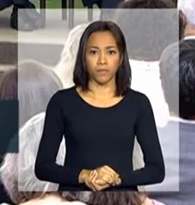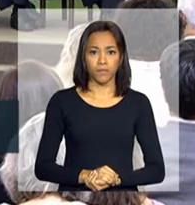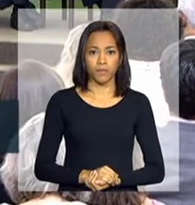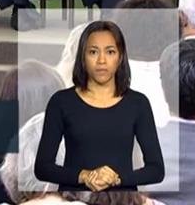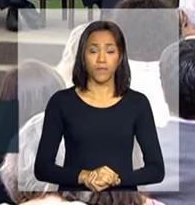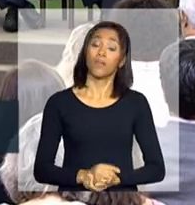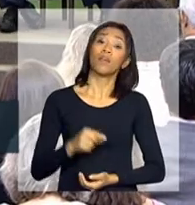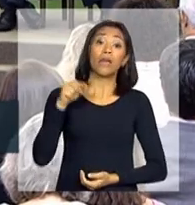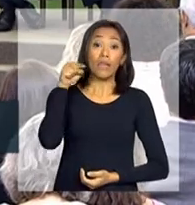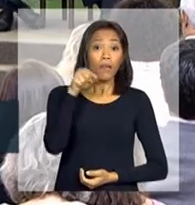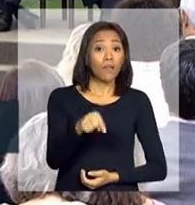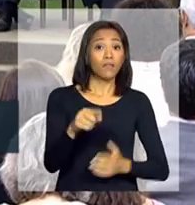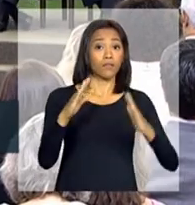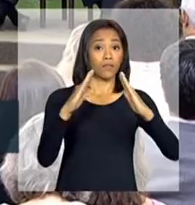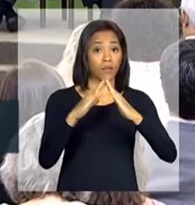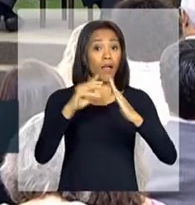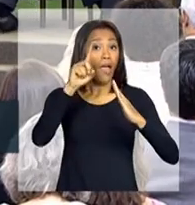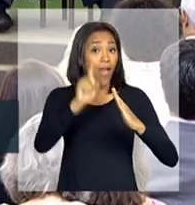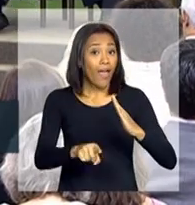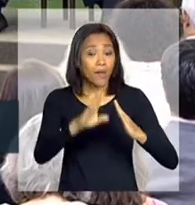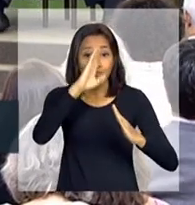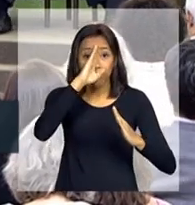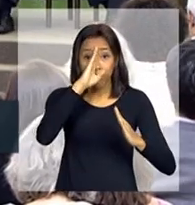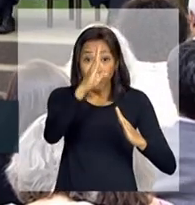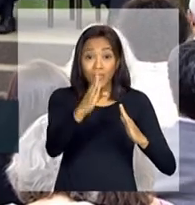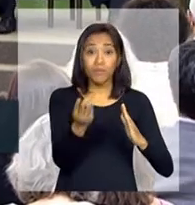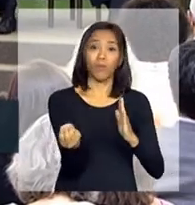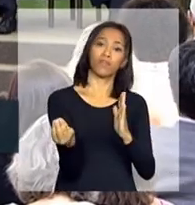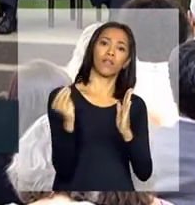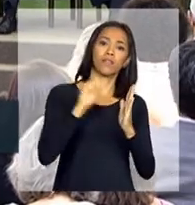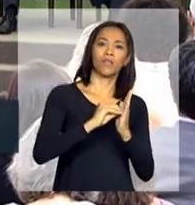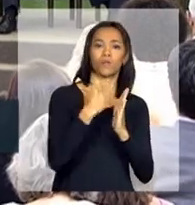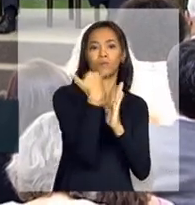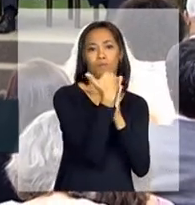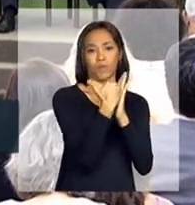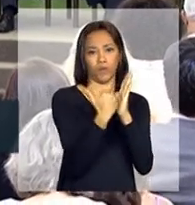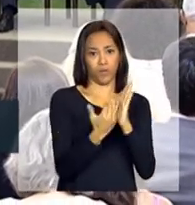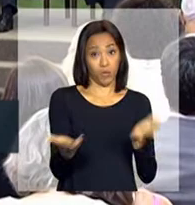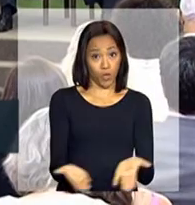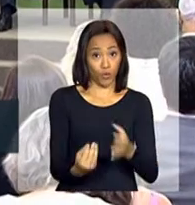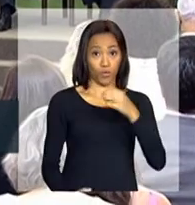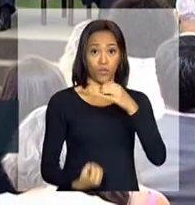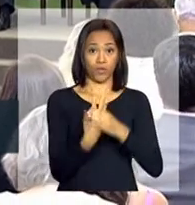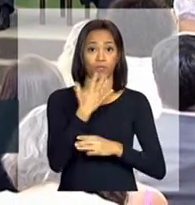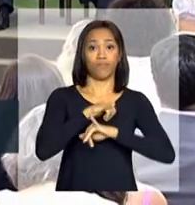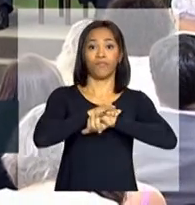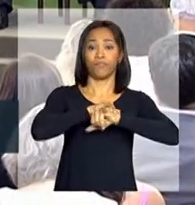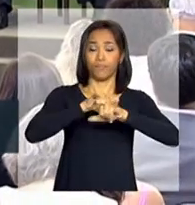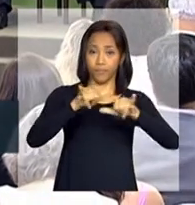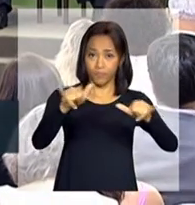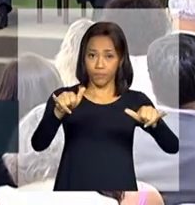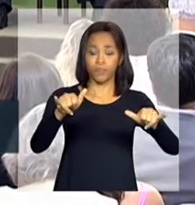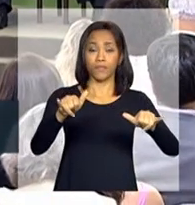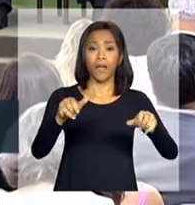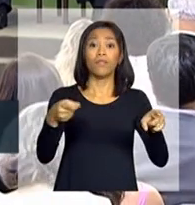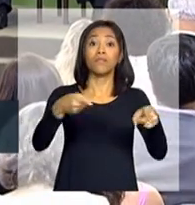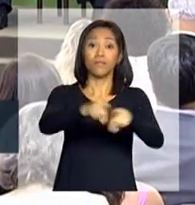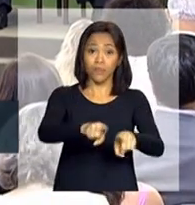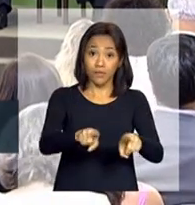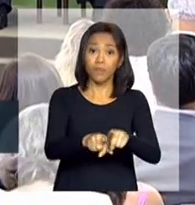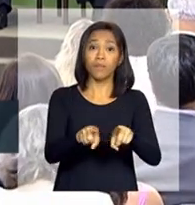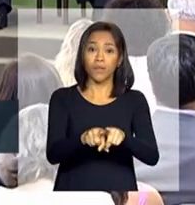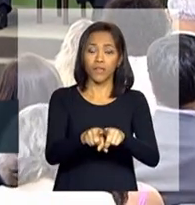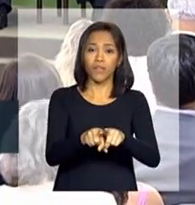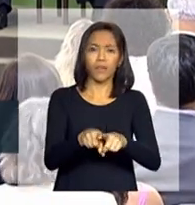oi e ela é um dos excessos do do do programa que nós estamos hoje lançando também